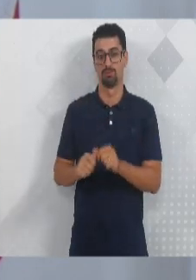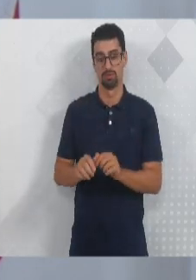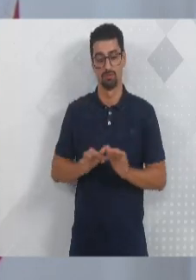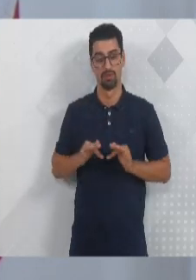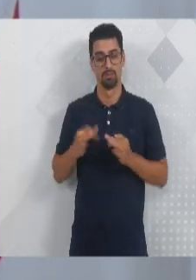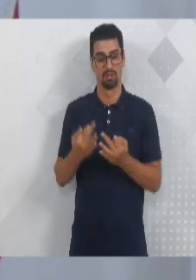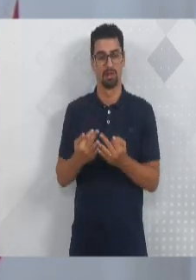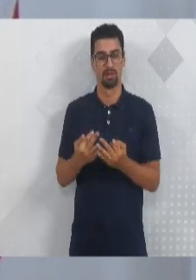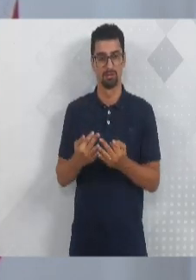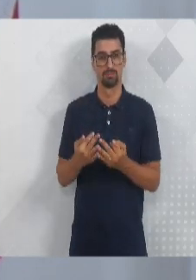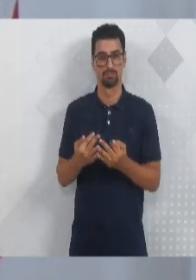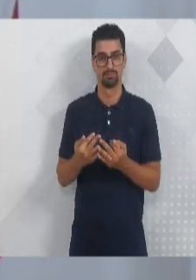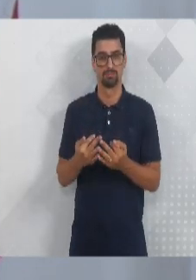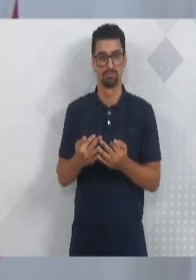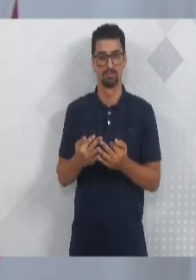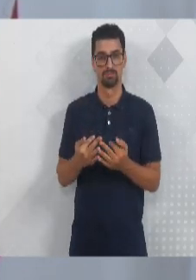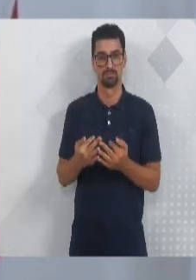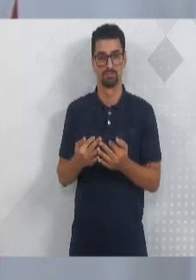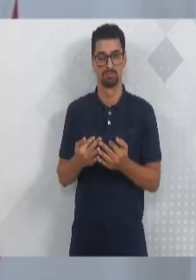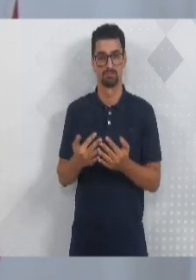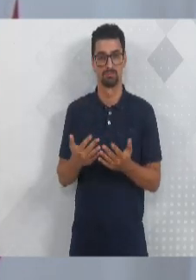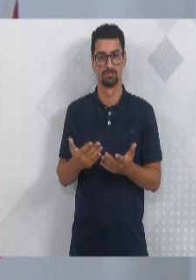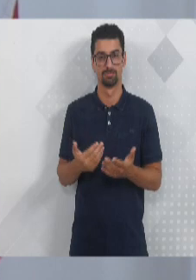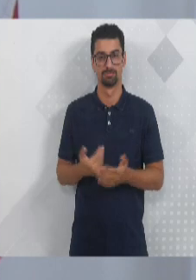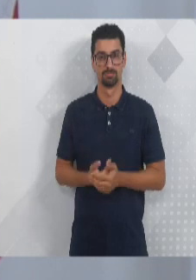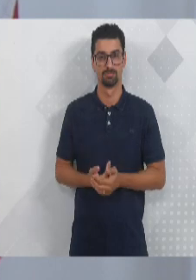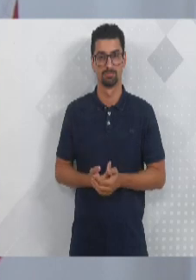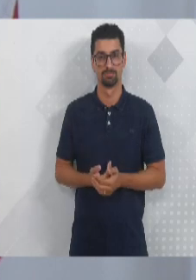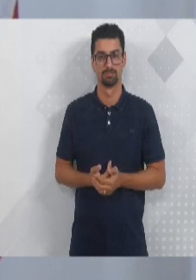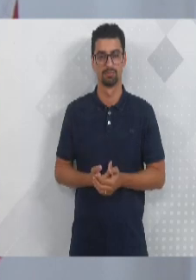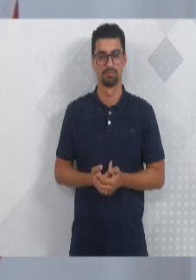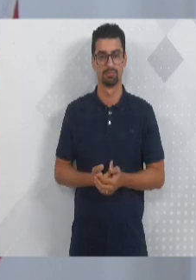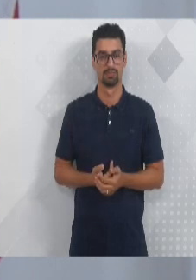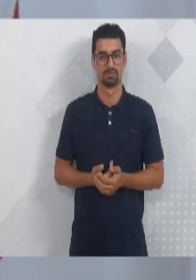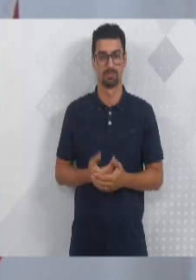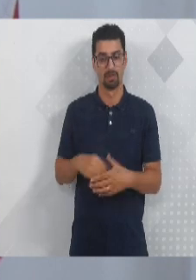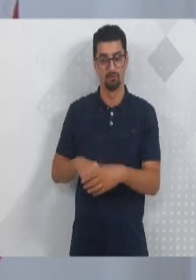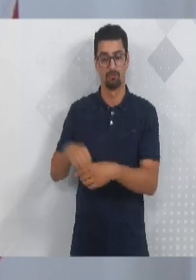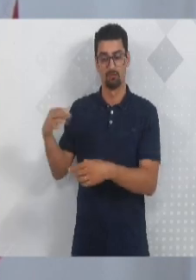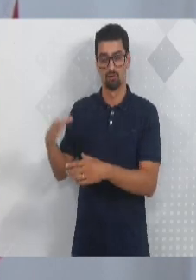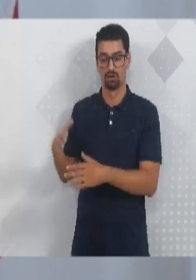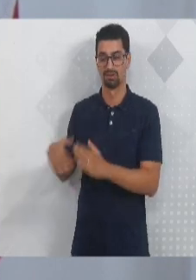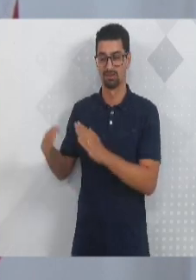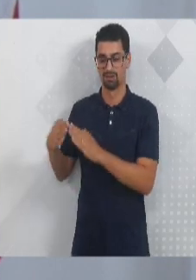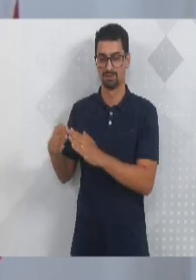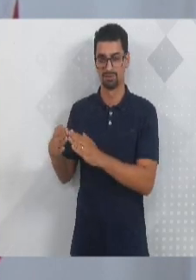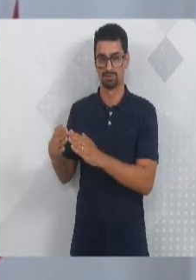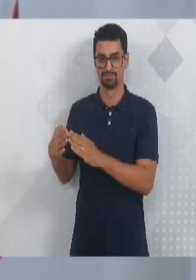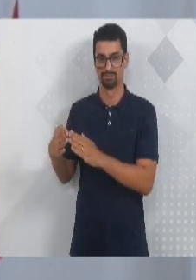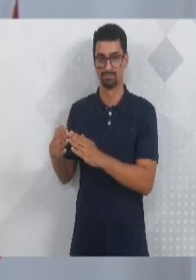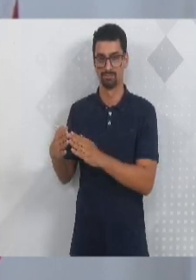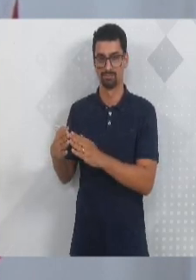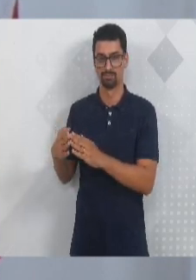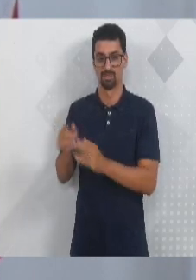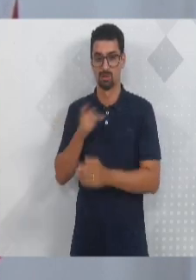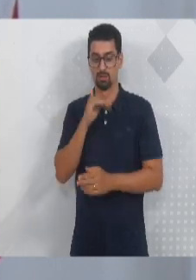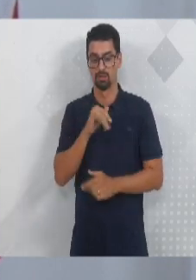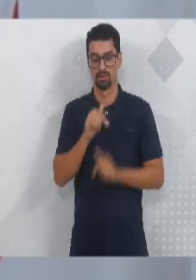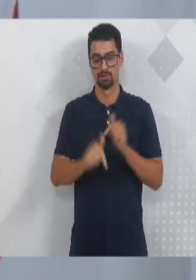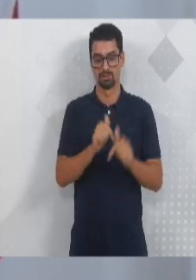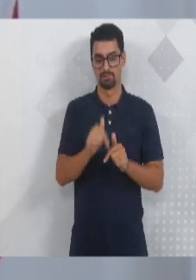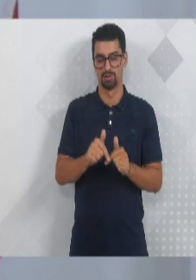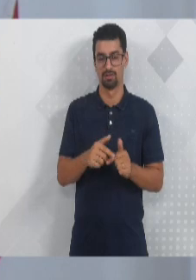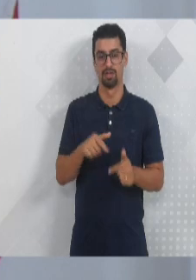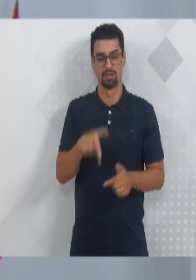muitas vezes fora fora de casa o pai tá aqui a minha